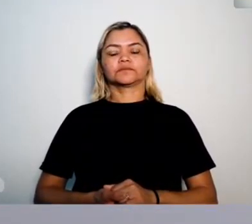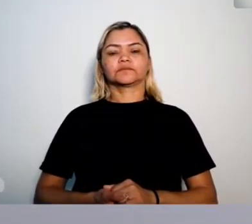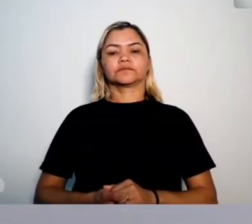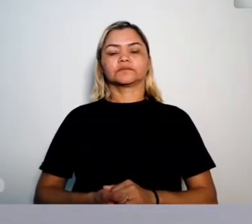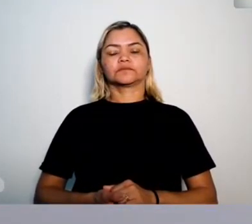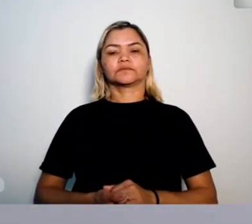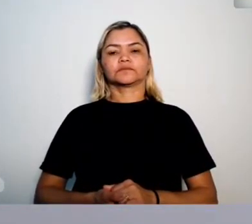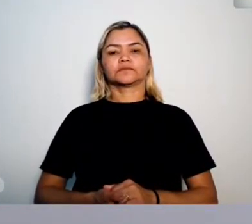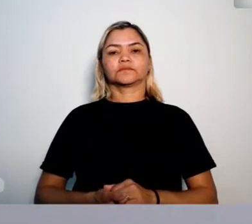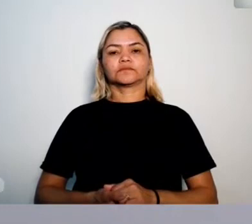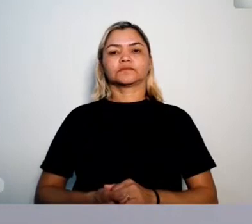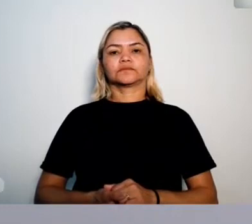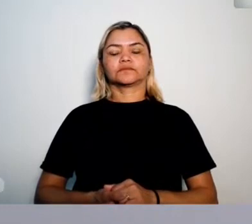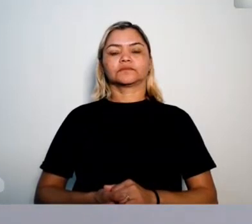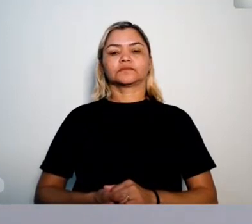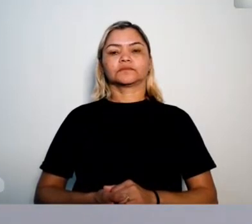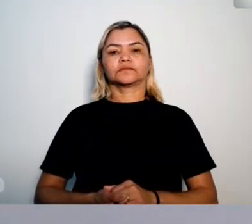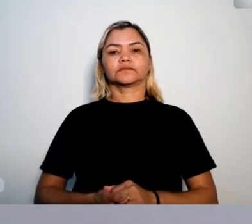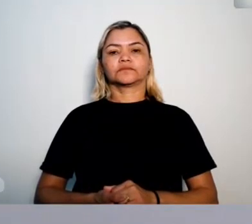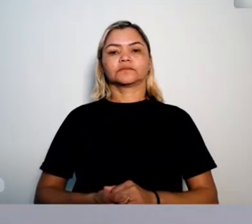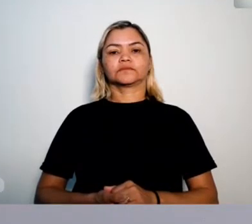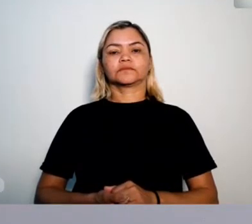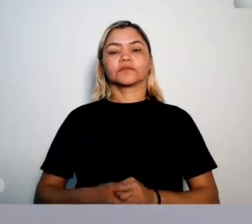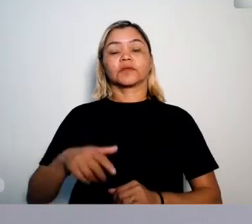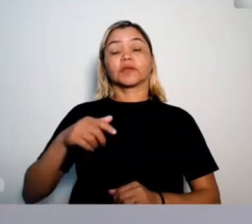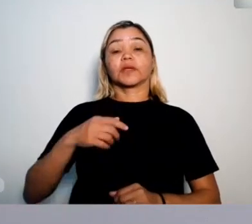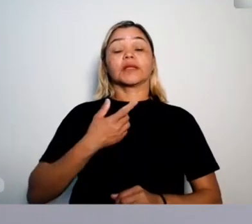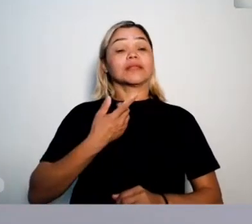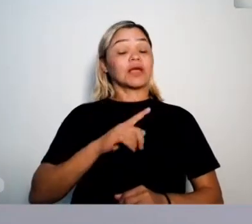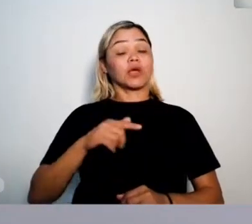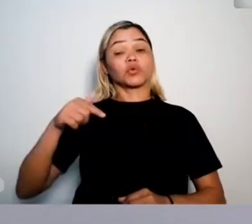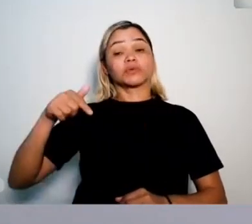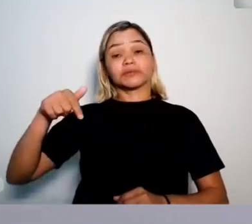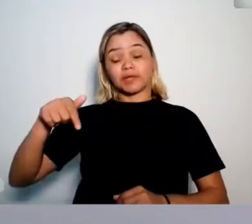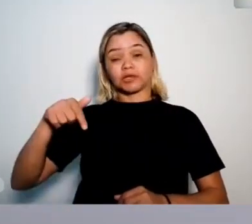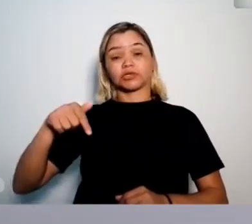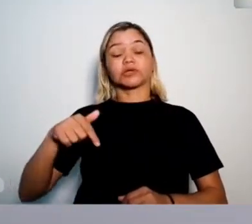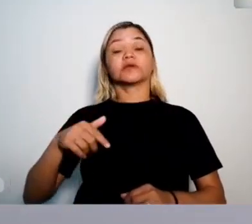Não contra o destaque. 7. Favorável. 3.